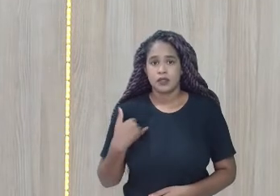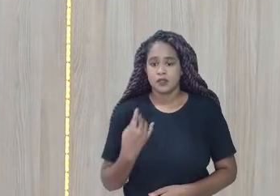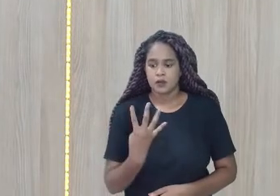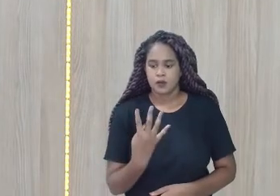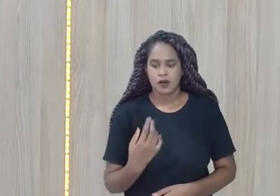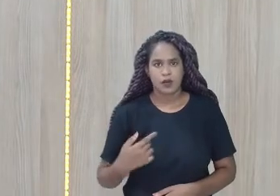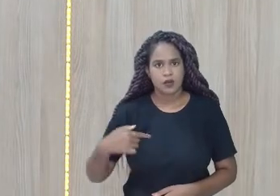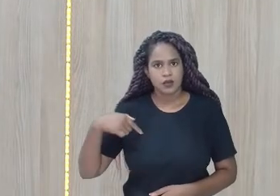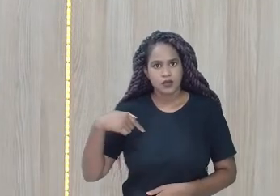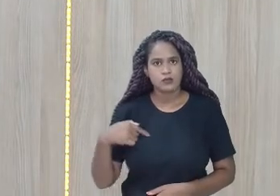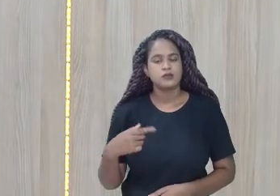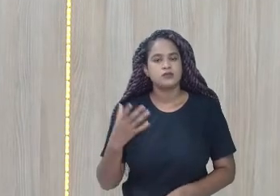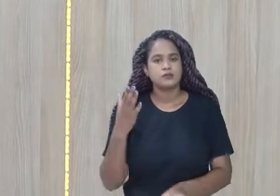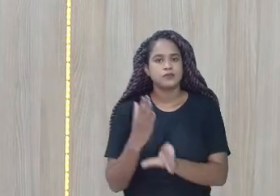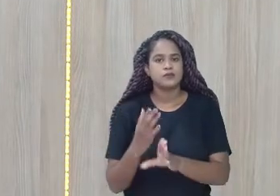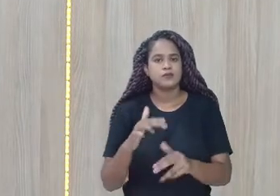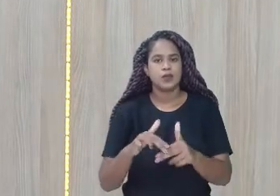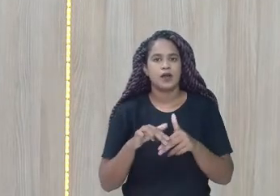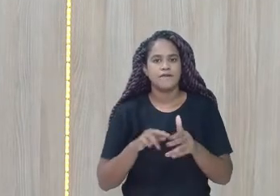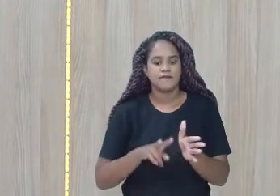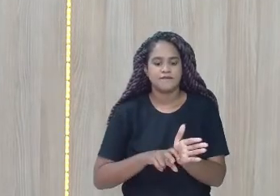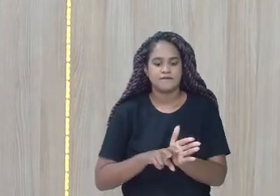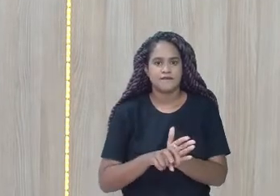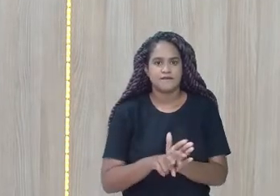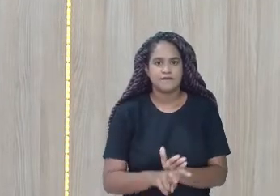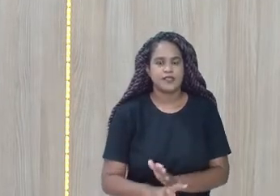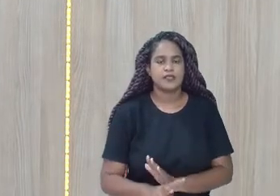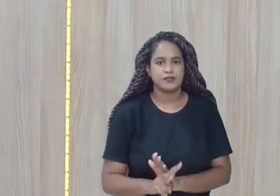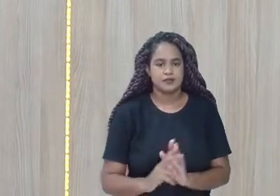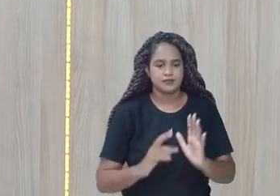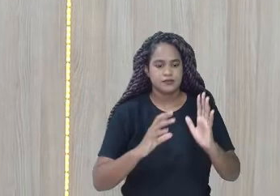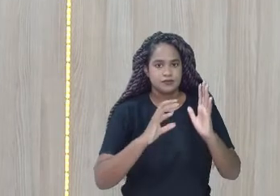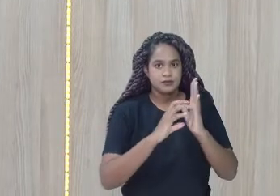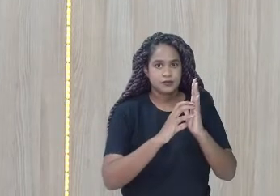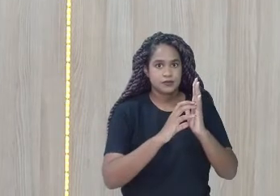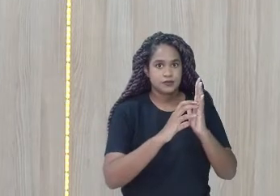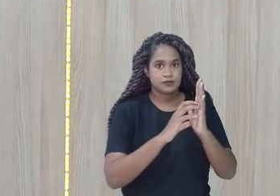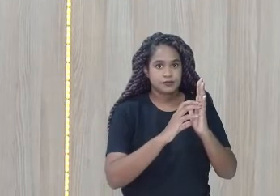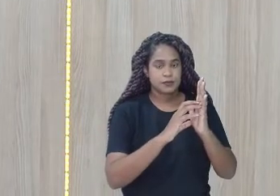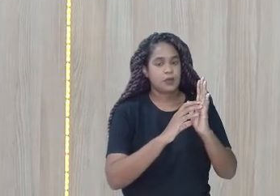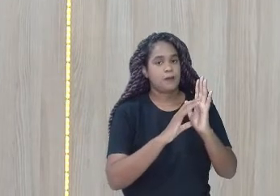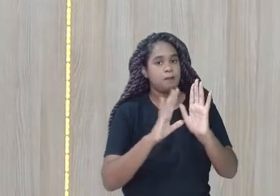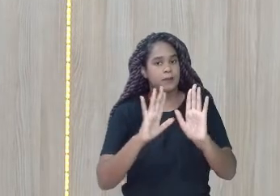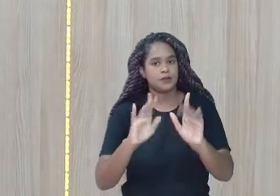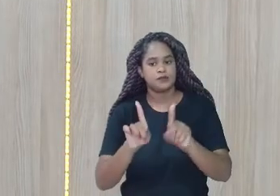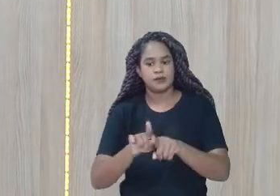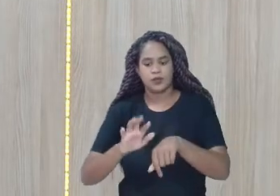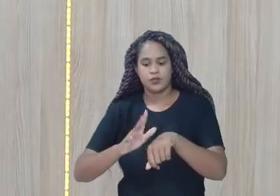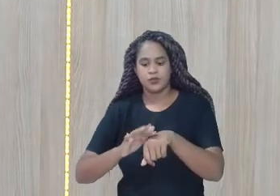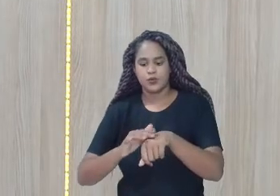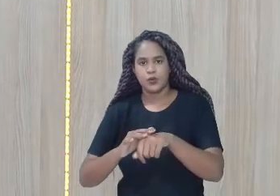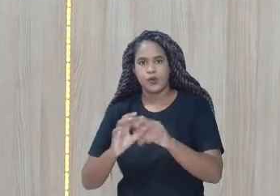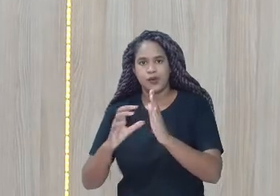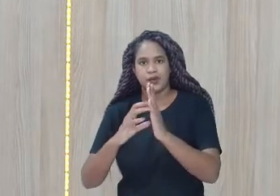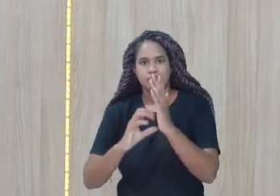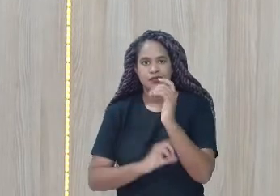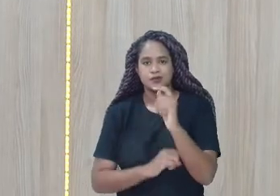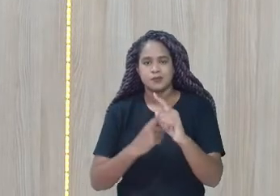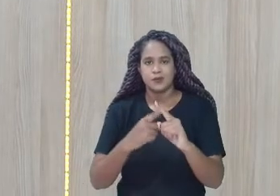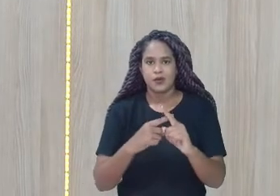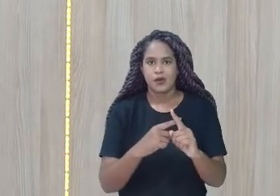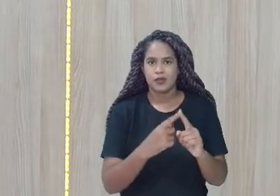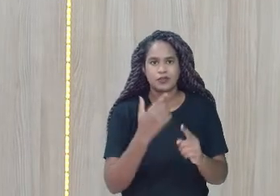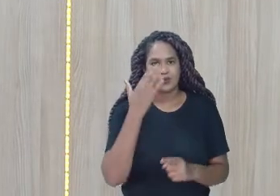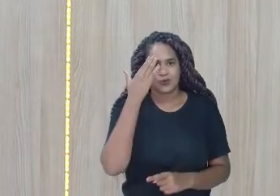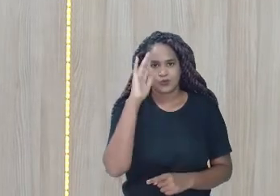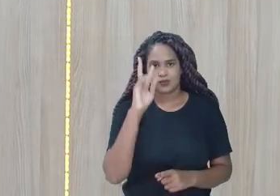Foi detectado que foi do vírus HIV, no caso a doença. Como ela não sabia que estava contaminada, ela não se cuidou. E ela era